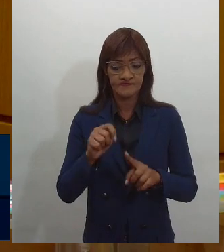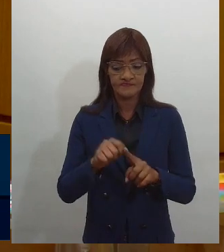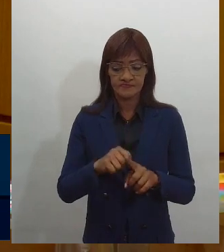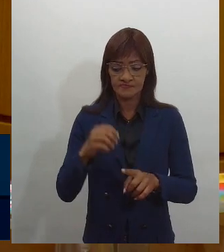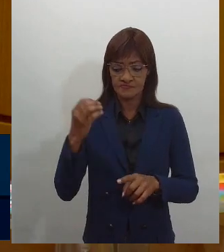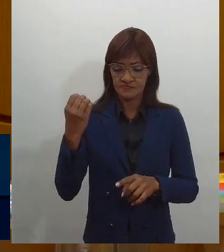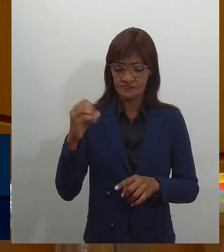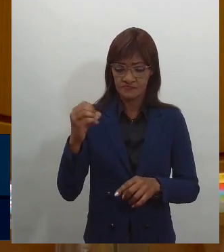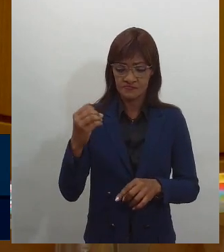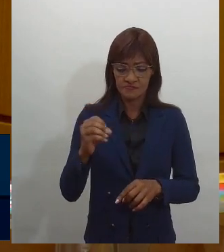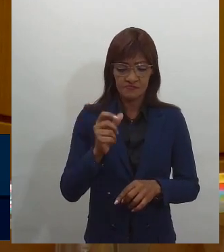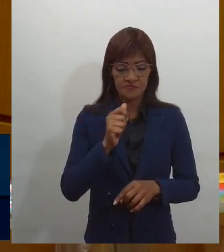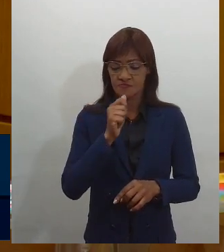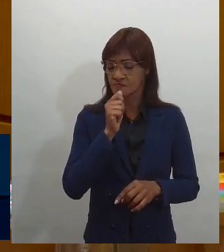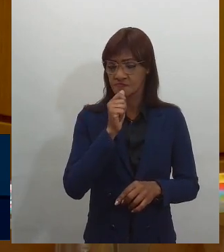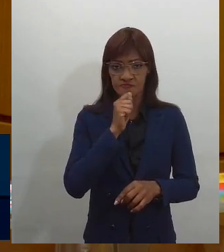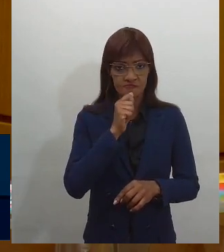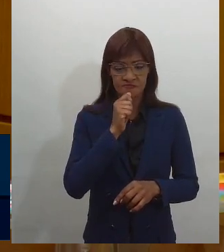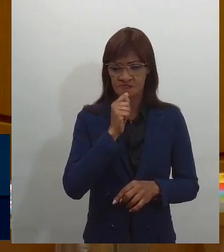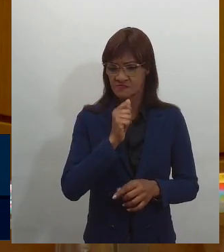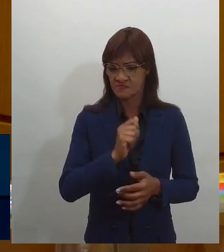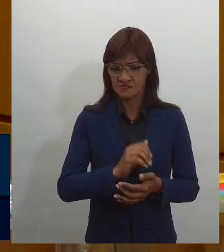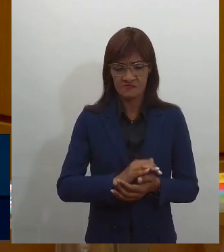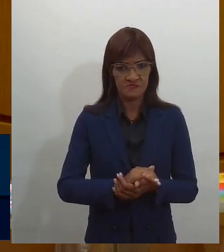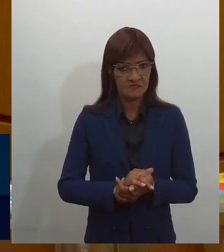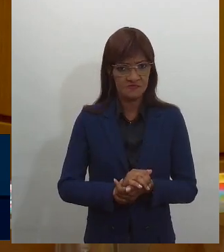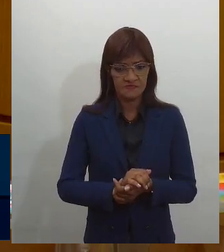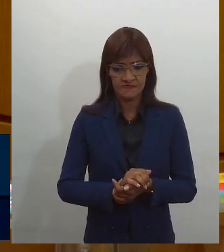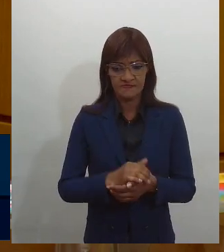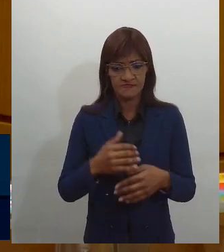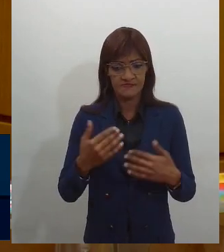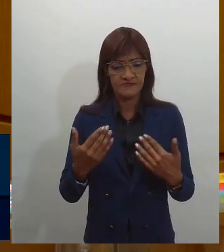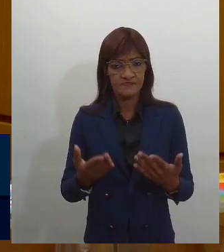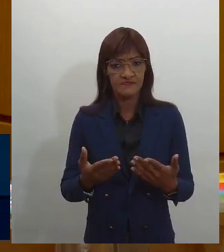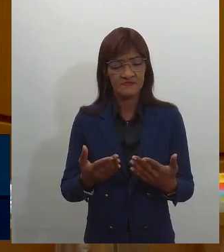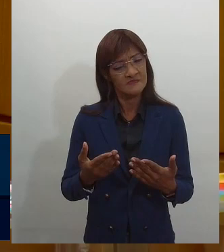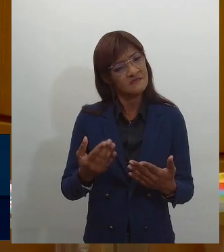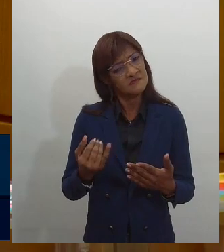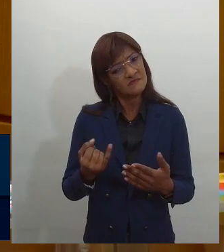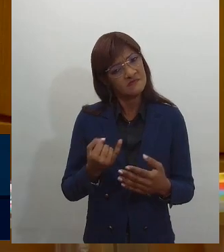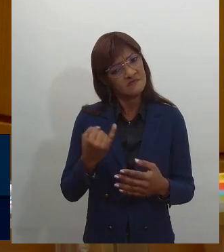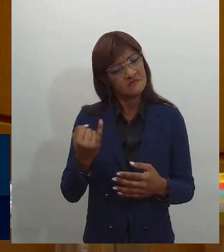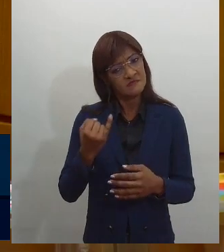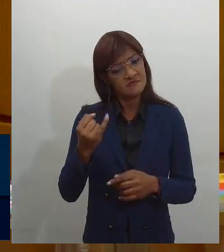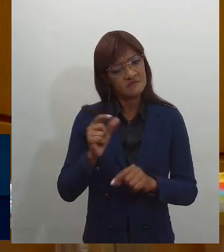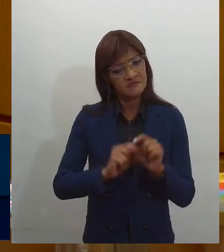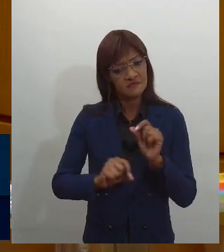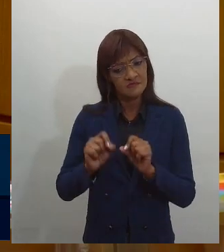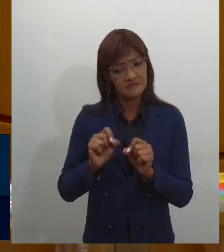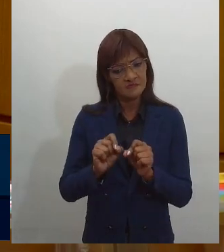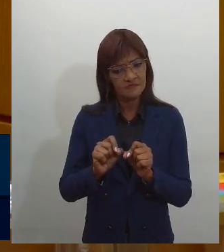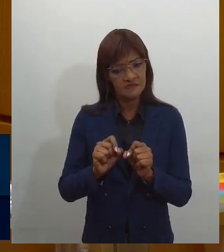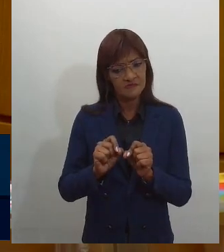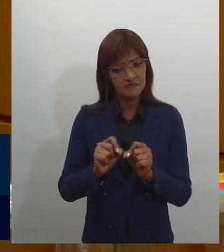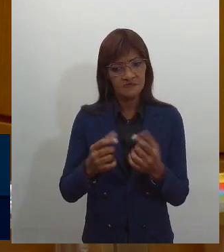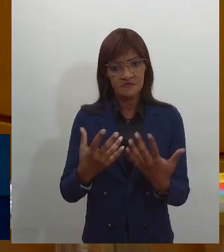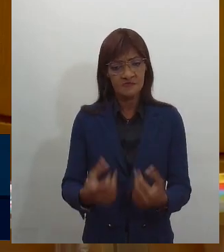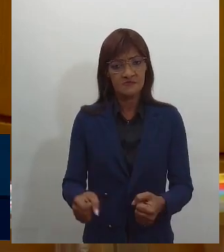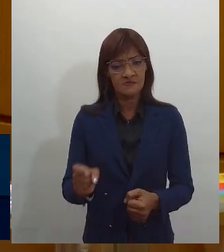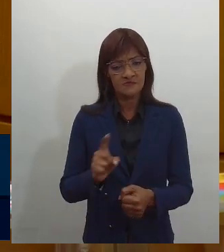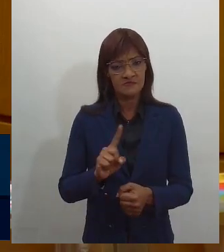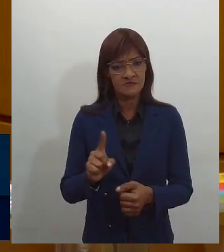vimos nenhum progresso significativo. E é inaceitável, né, perceber que alguns